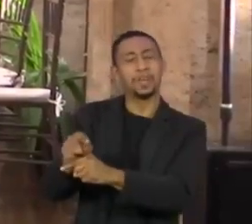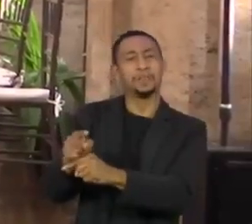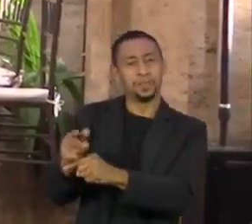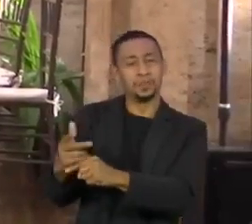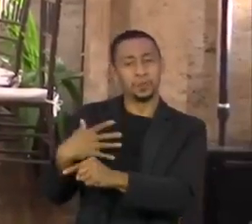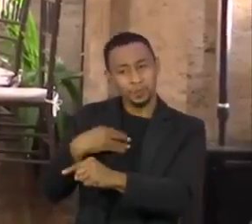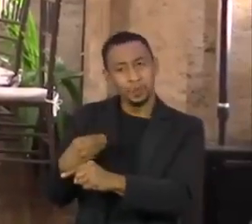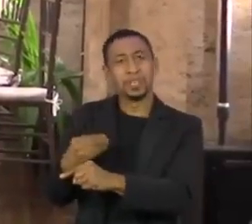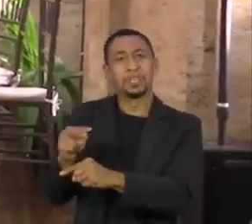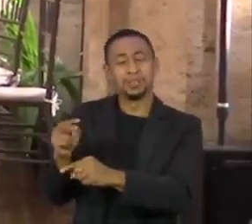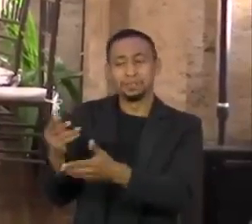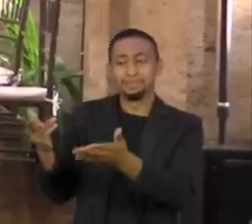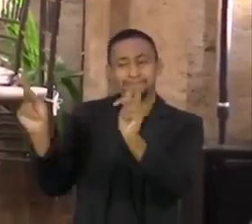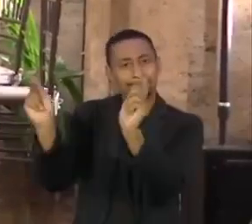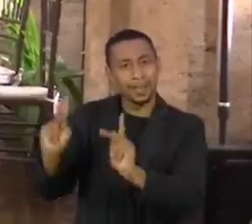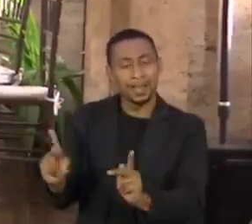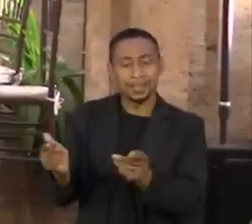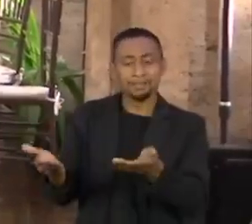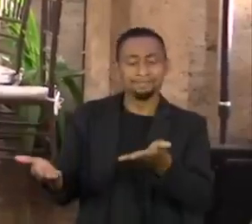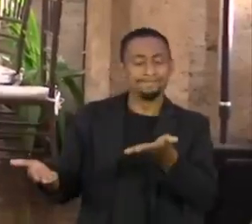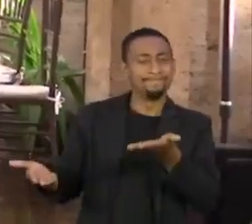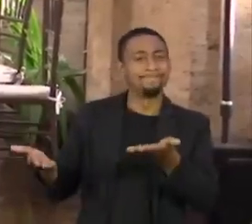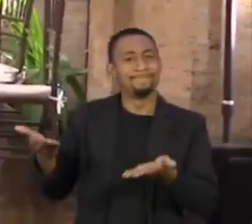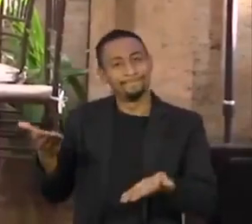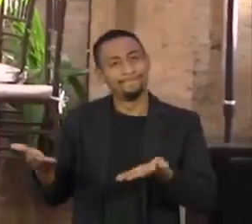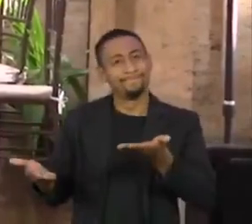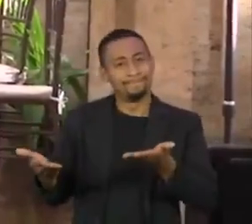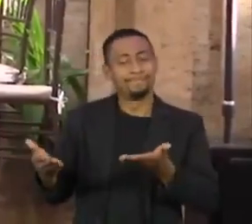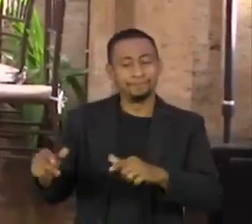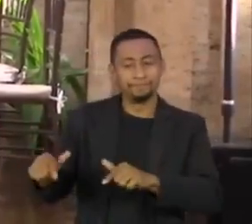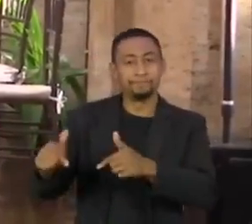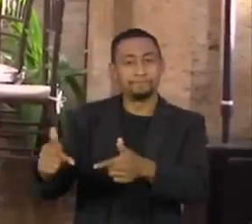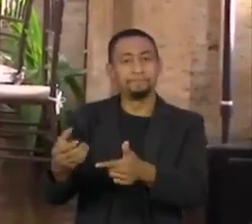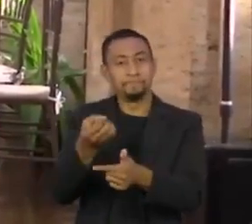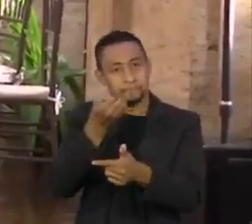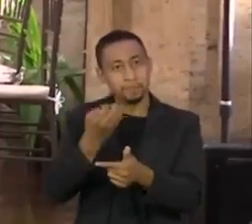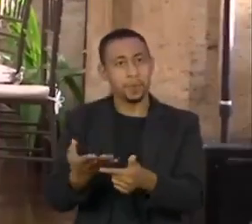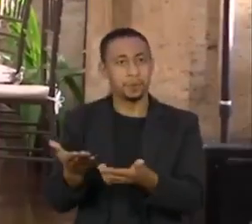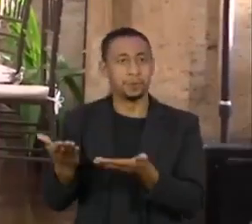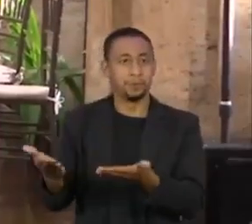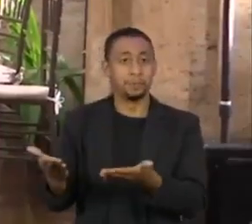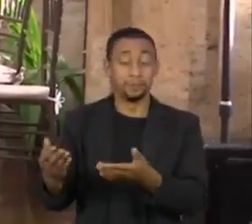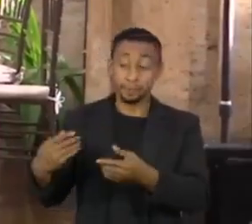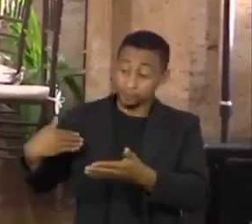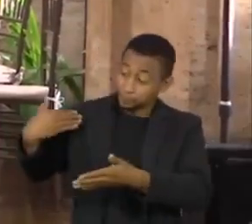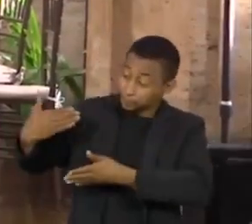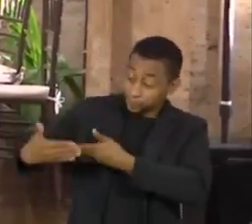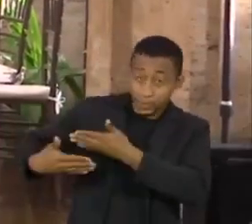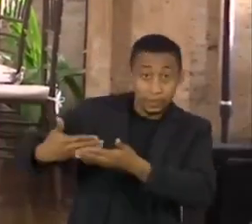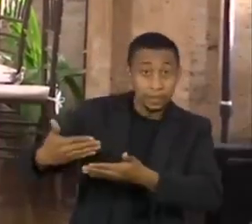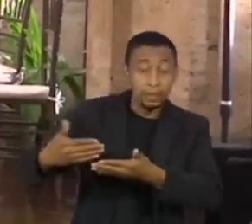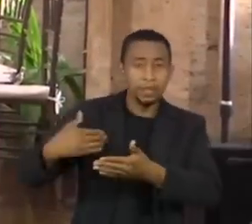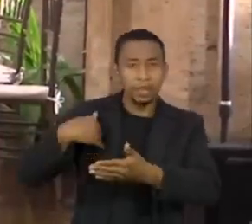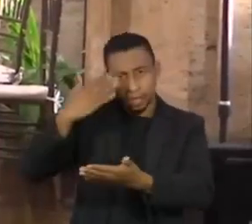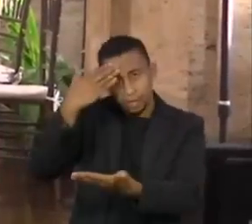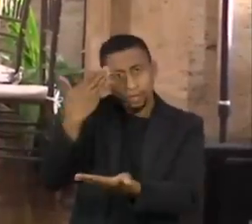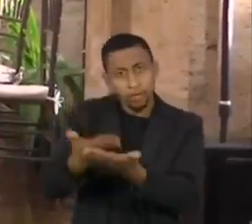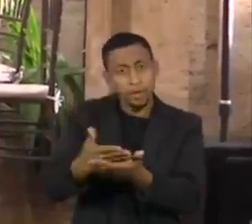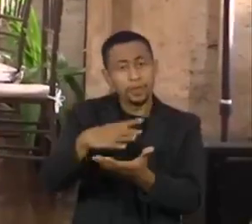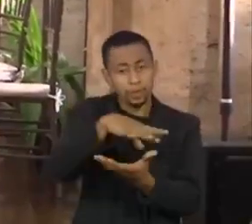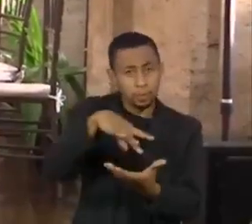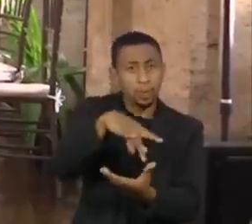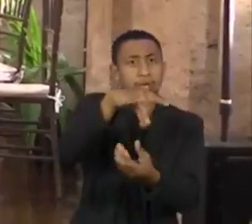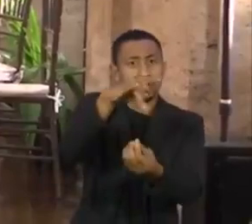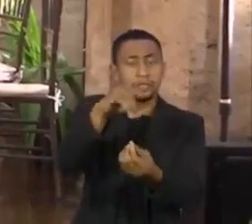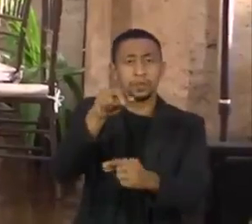da paz, do equilíbrio, da vontade. E o legado também da defesa da democracia, dos